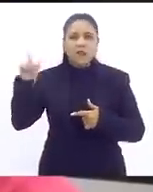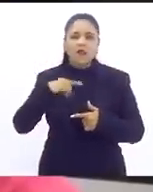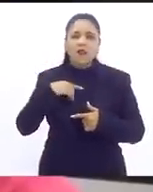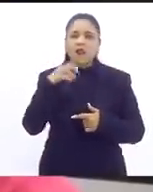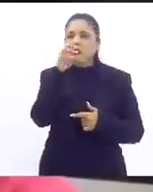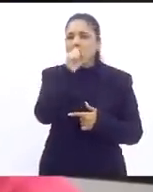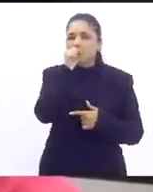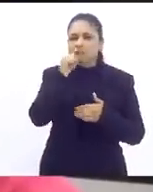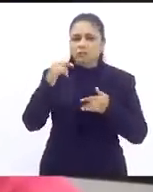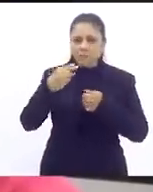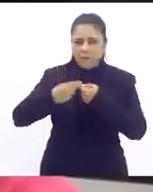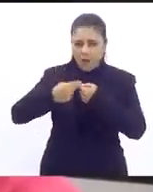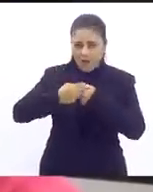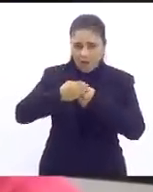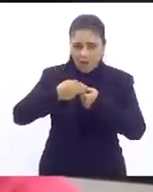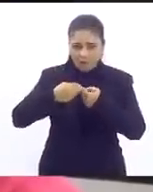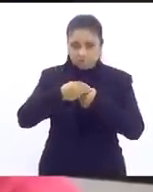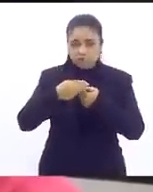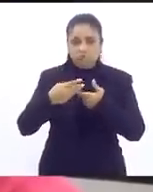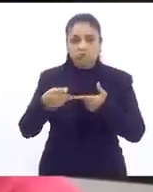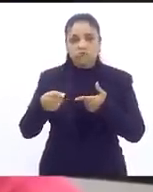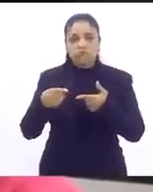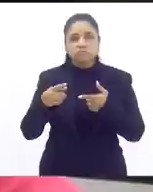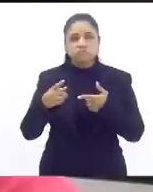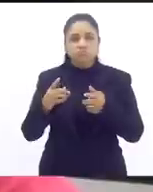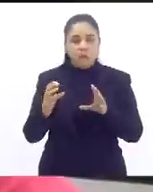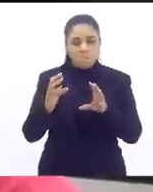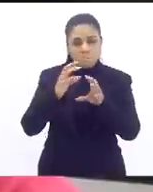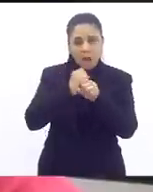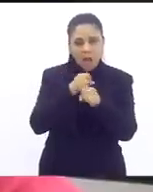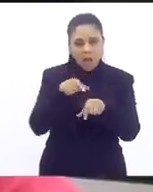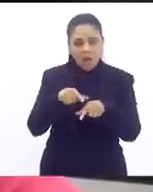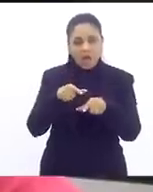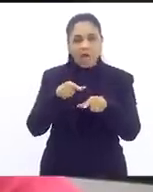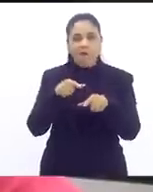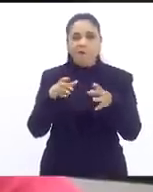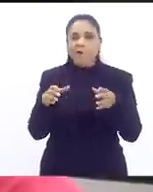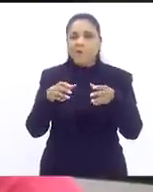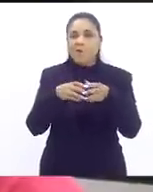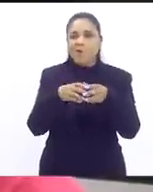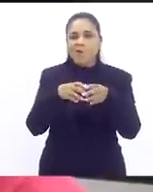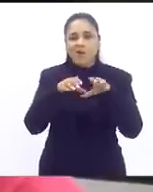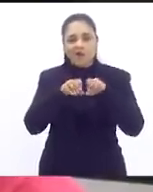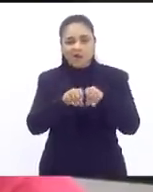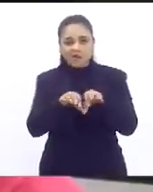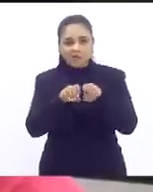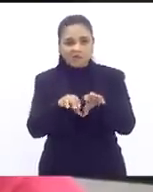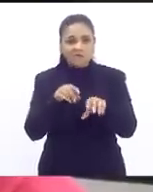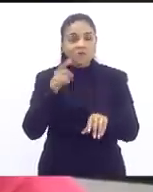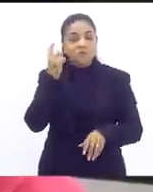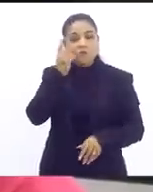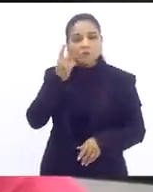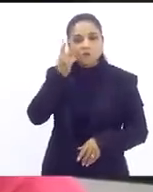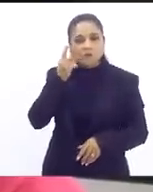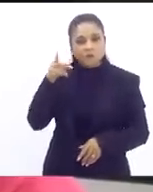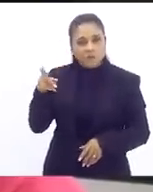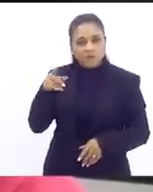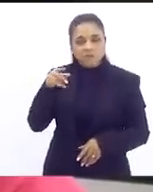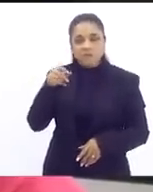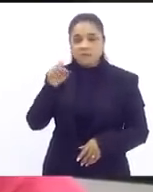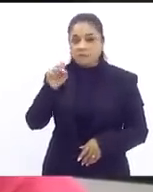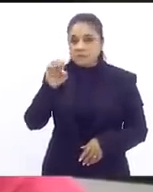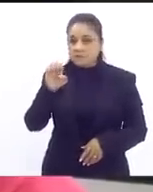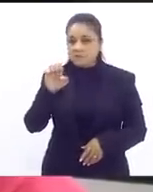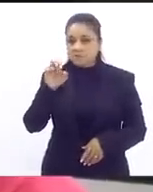né é somando ao pessoal da Educação onde o Nobre Deputado Serafim